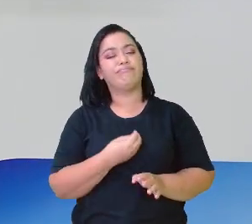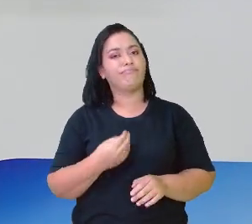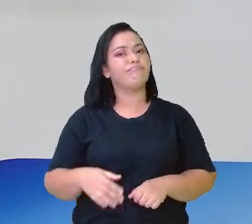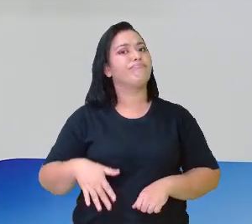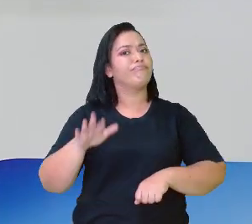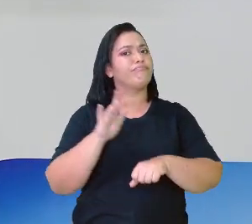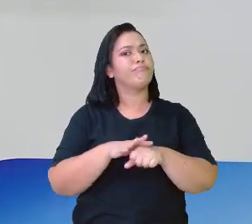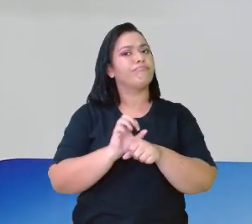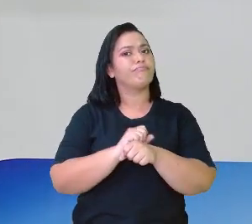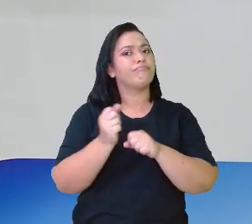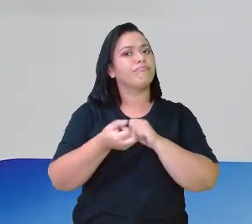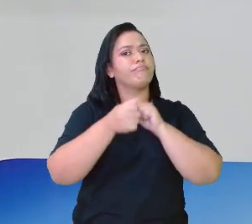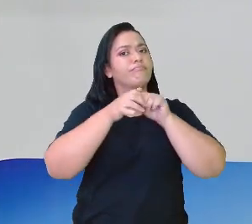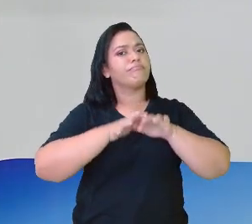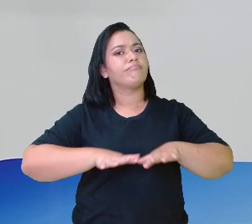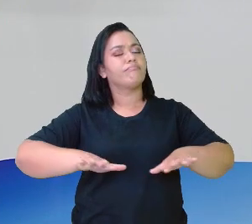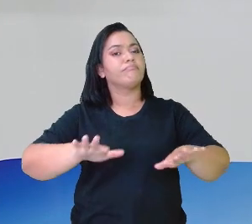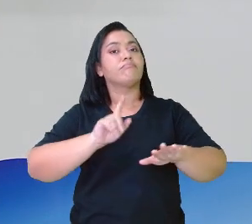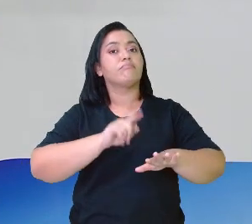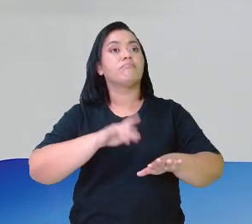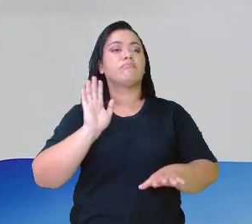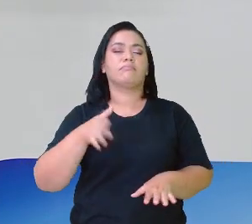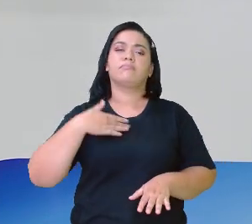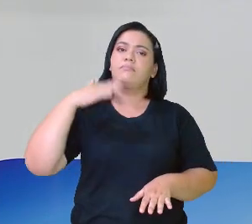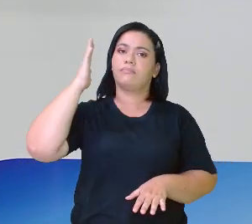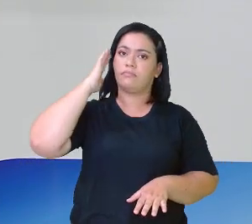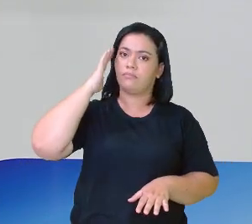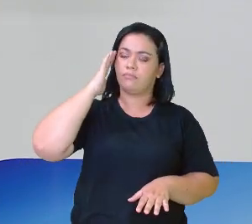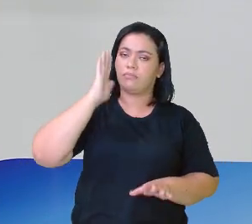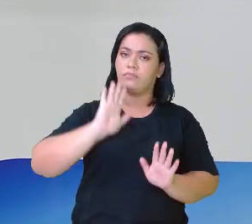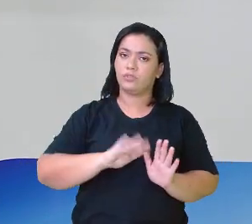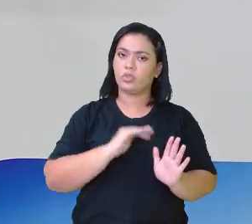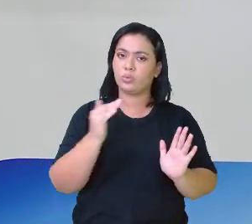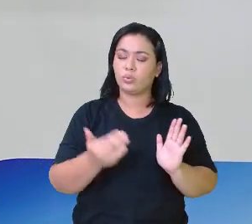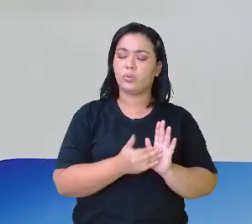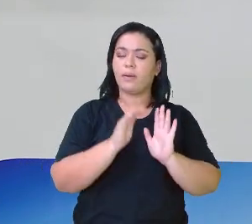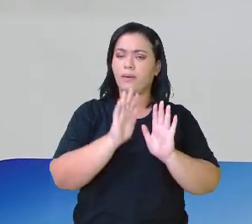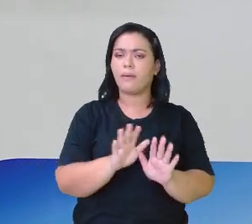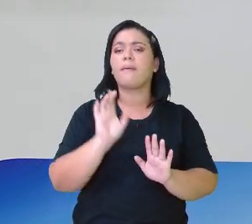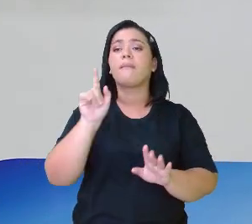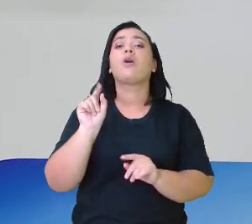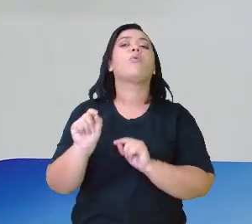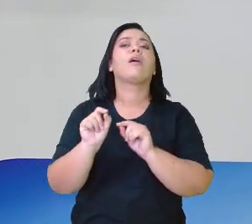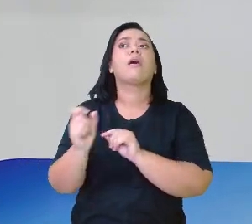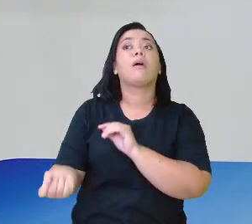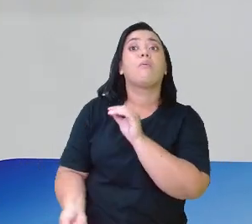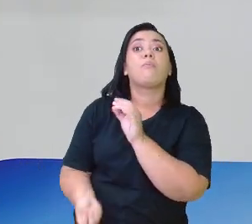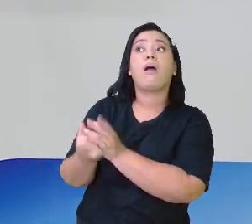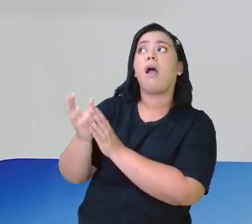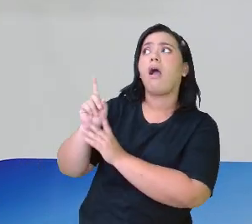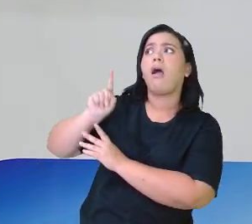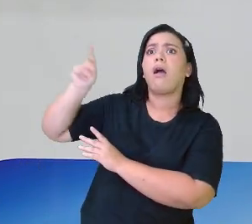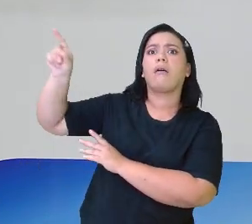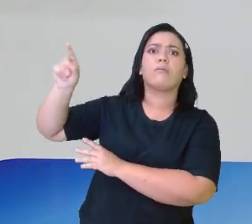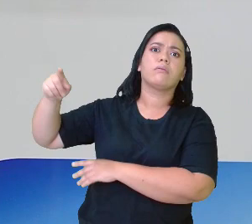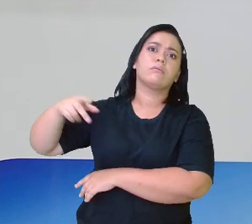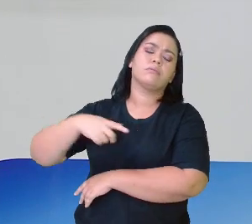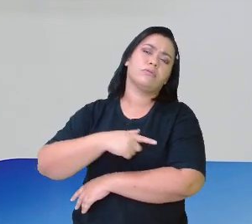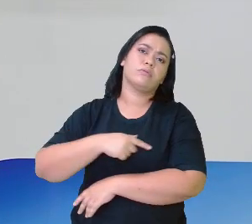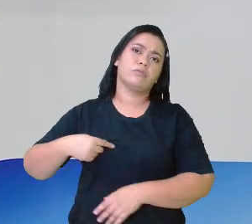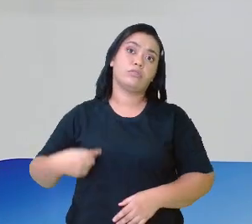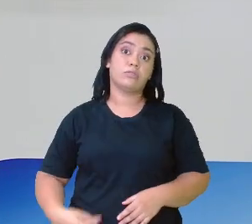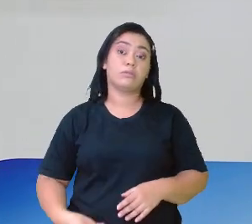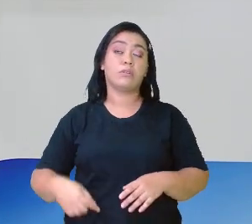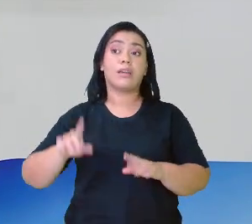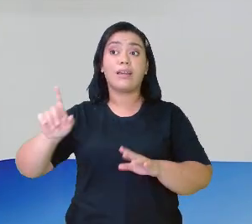estamos, já sabemos toda essa história, mas é algo que surge lá do outro lado do mundo e se espalha pelo